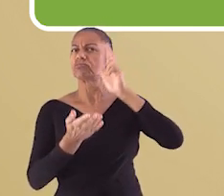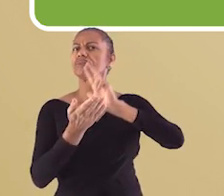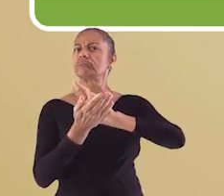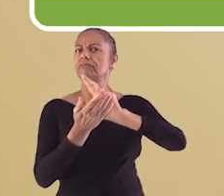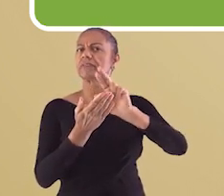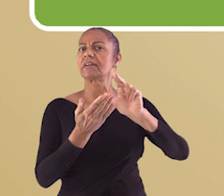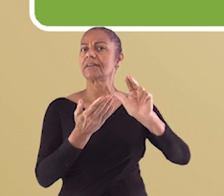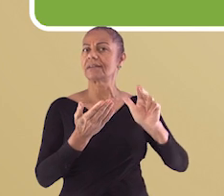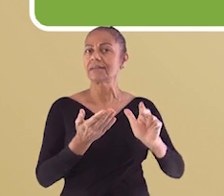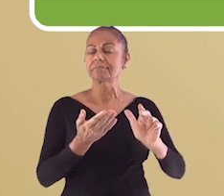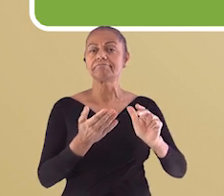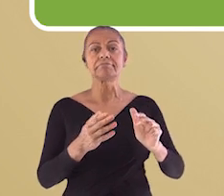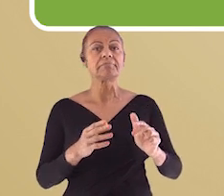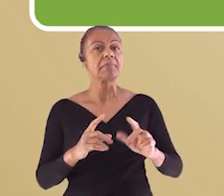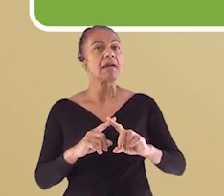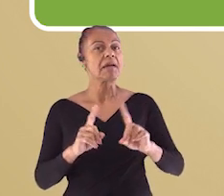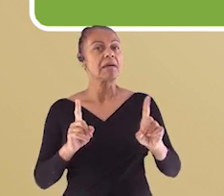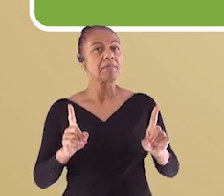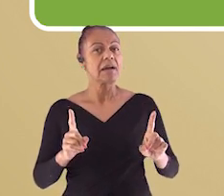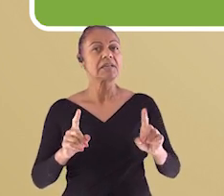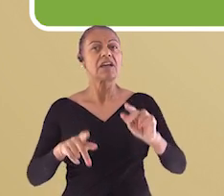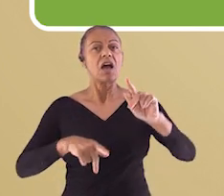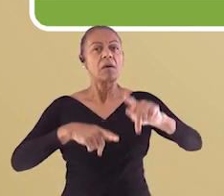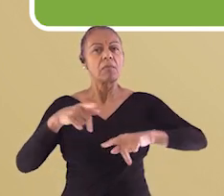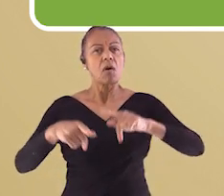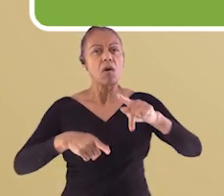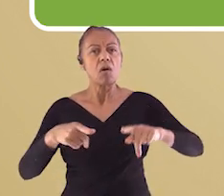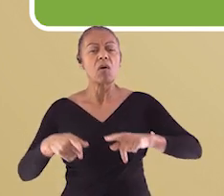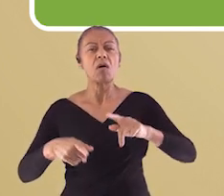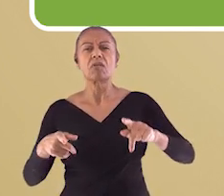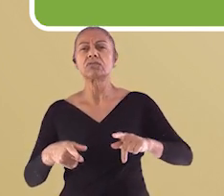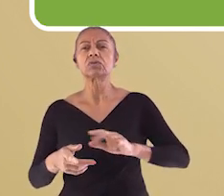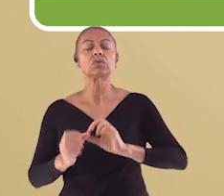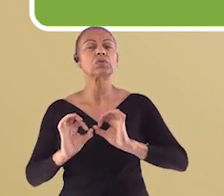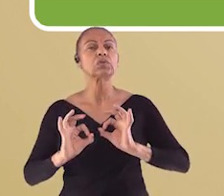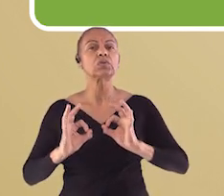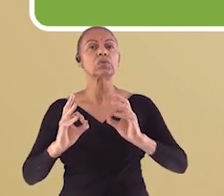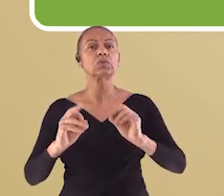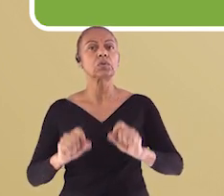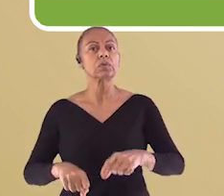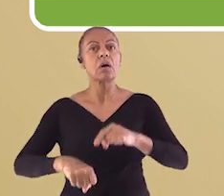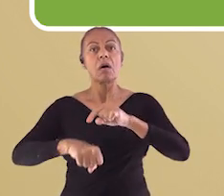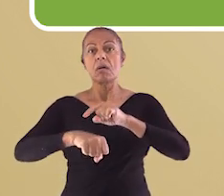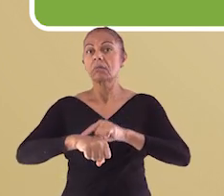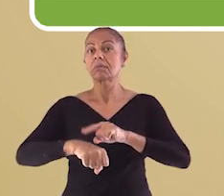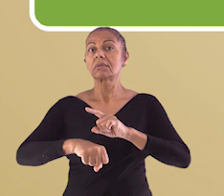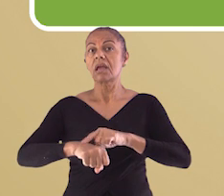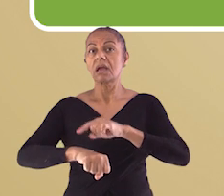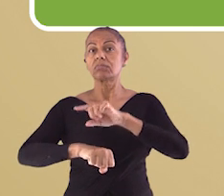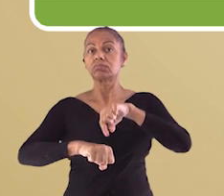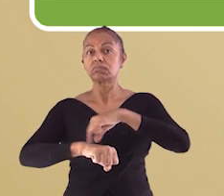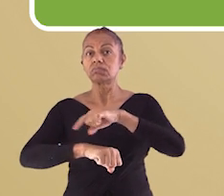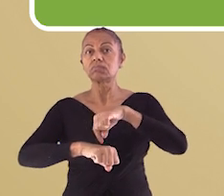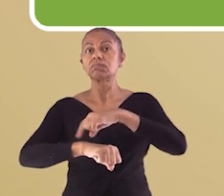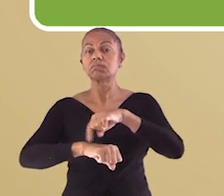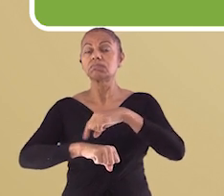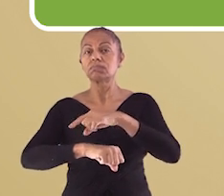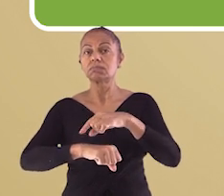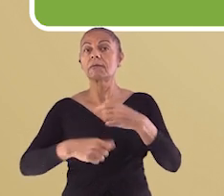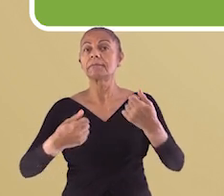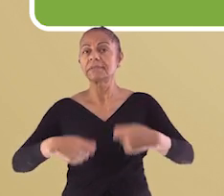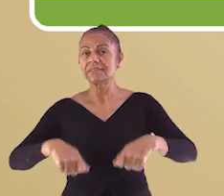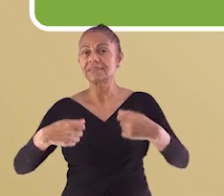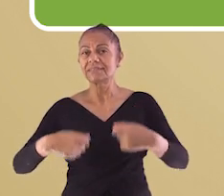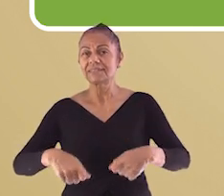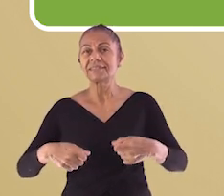disso, em todas as civilizações, medir o tempo sempre foi algo extremamente necessário. E apesar de hoje fazermos